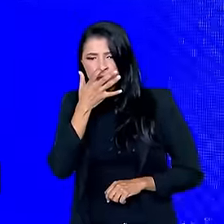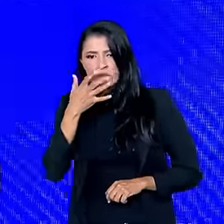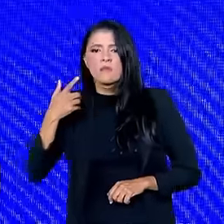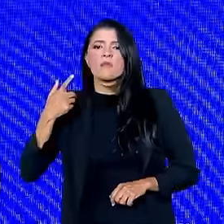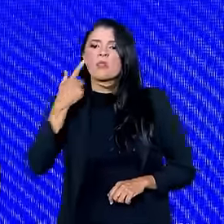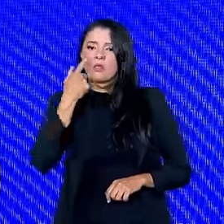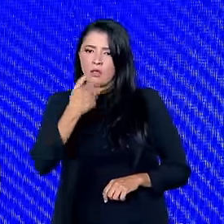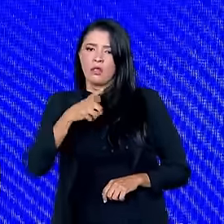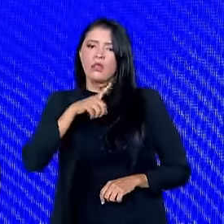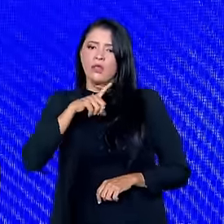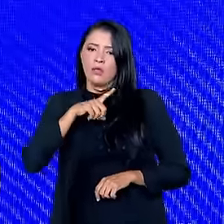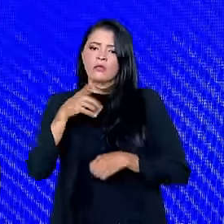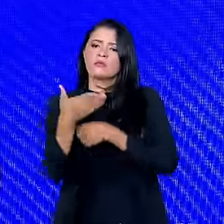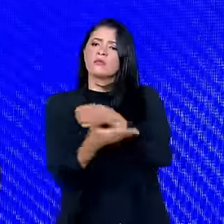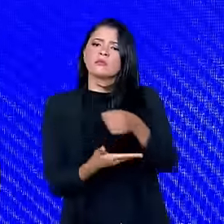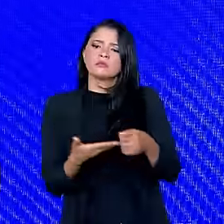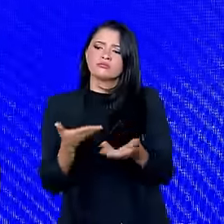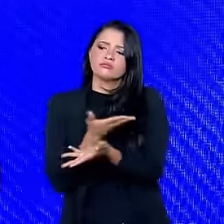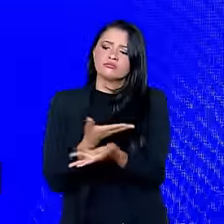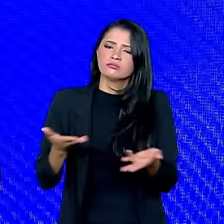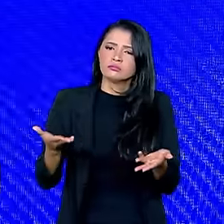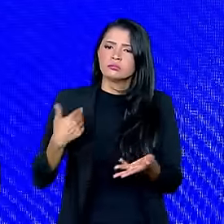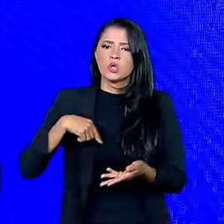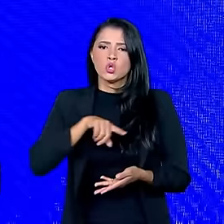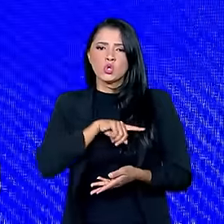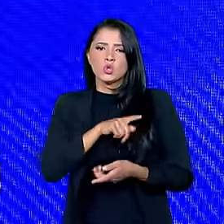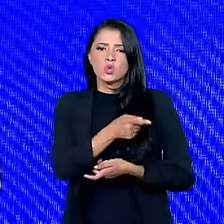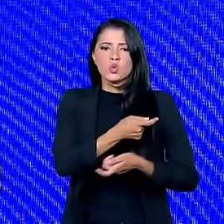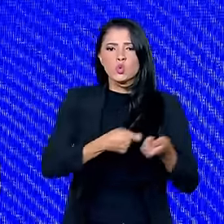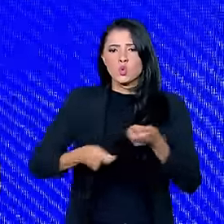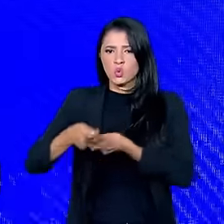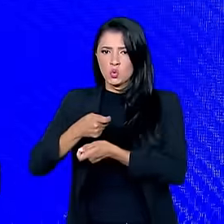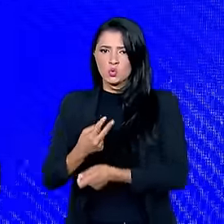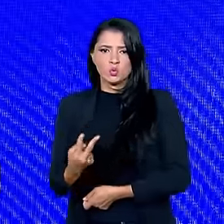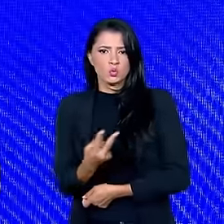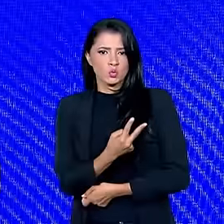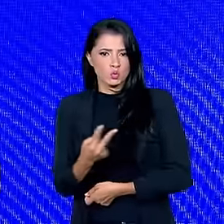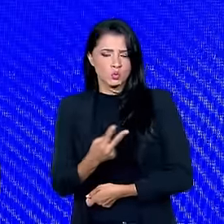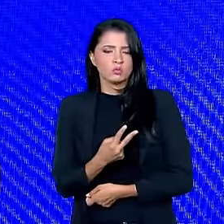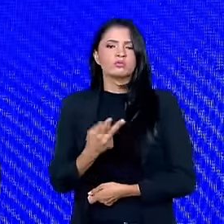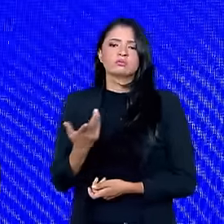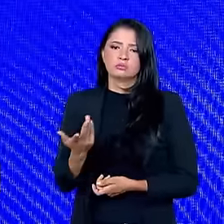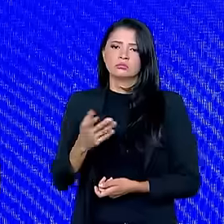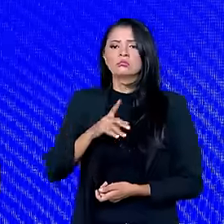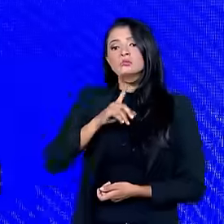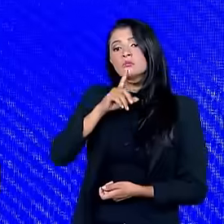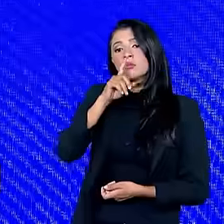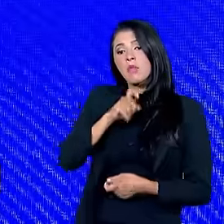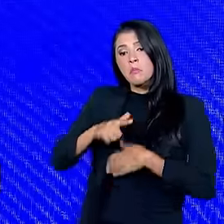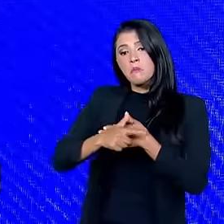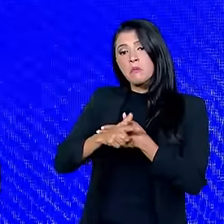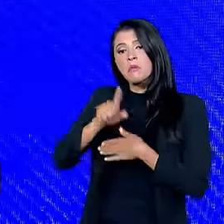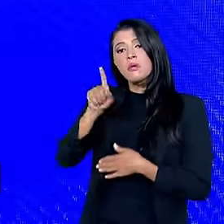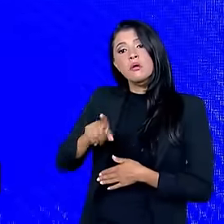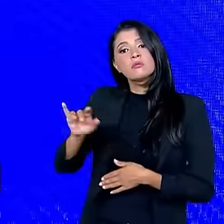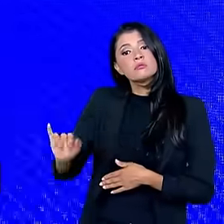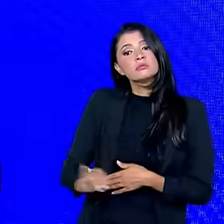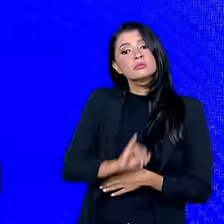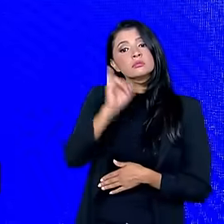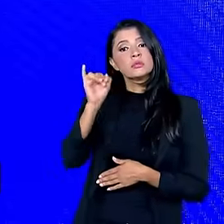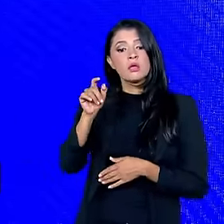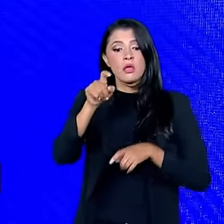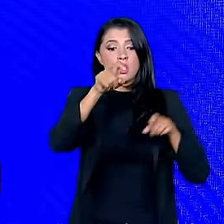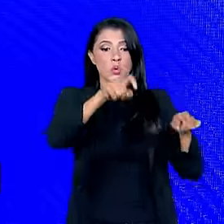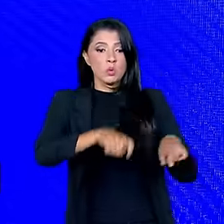respaldo na forte complementariedade entre nossas economias. O Catar desempenha um papel fundamental para a